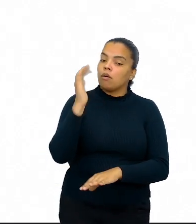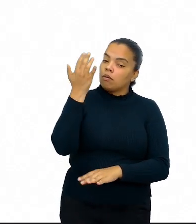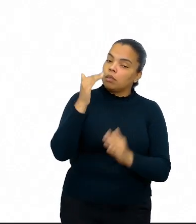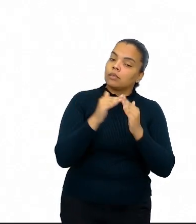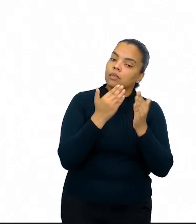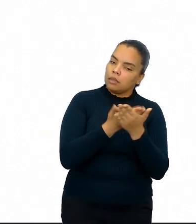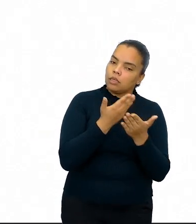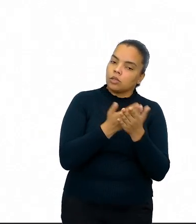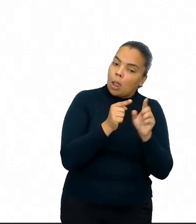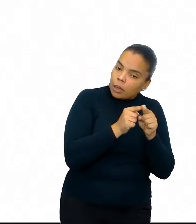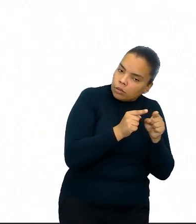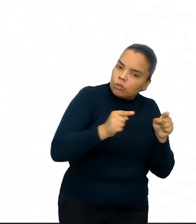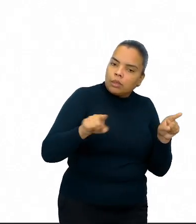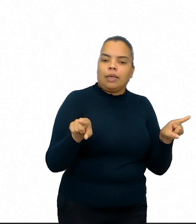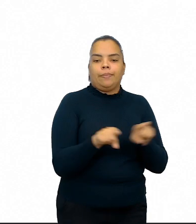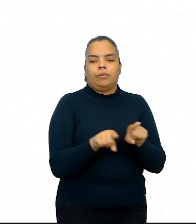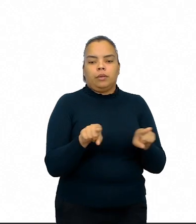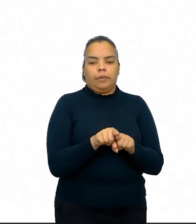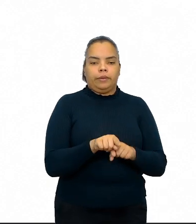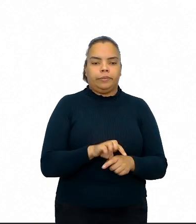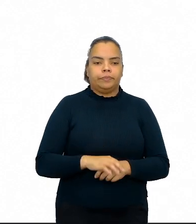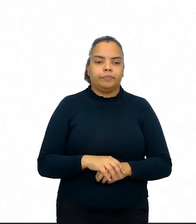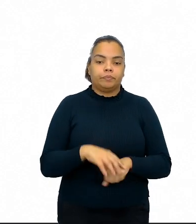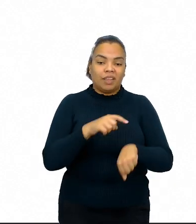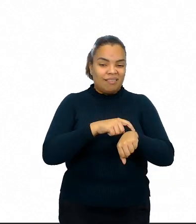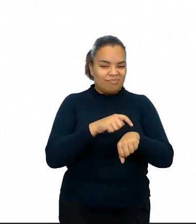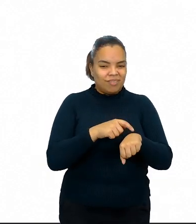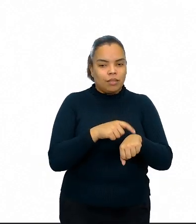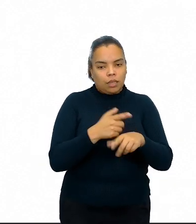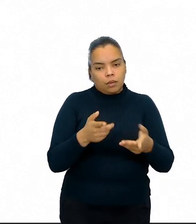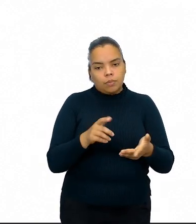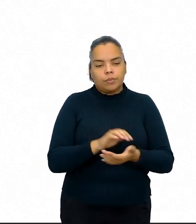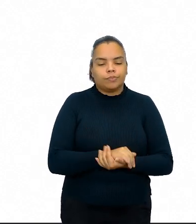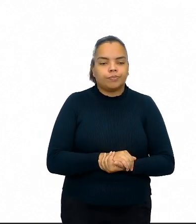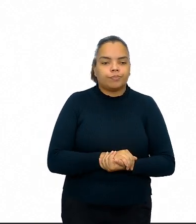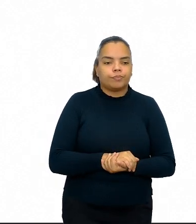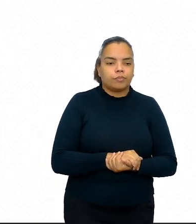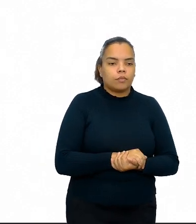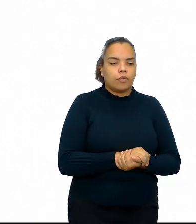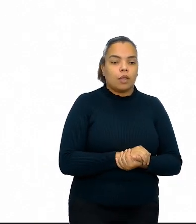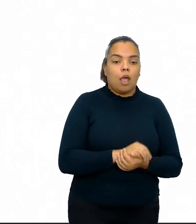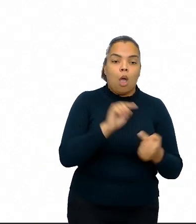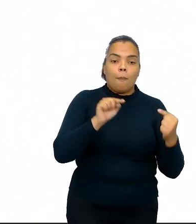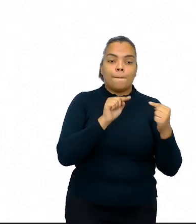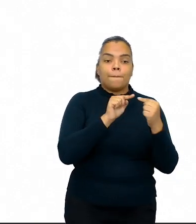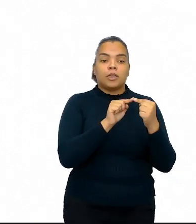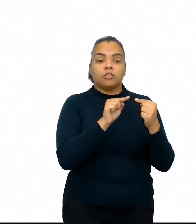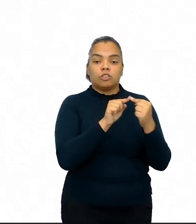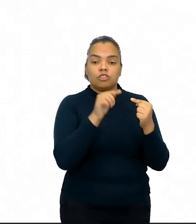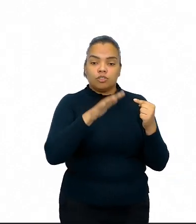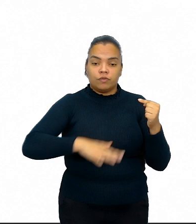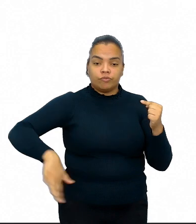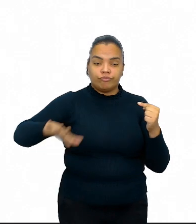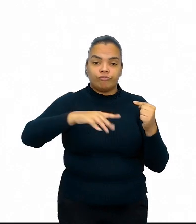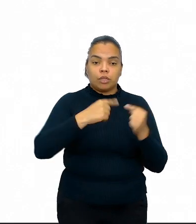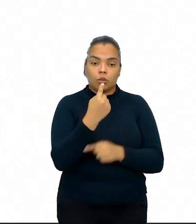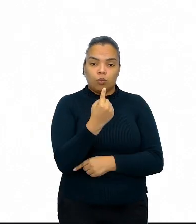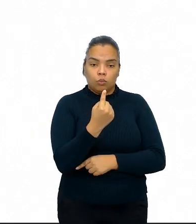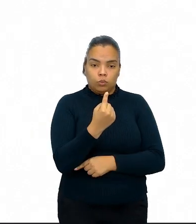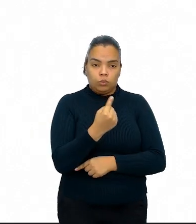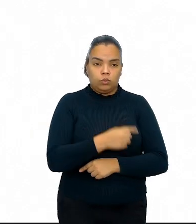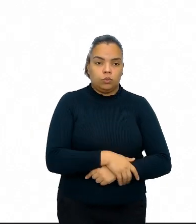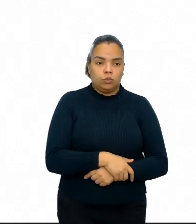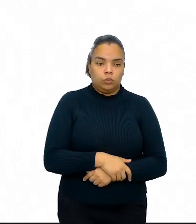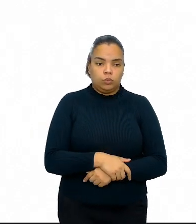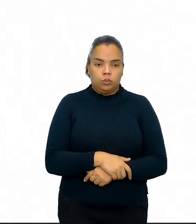nós temos. E com isso, também, nós fechamos as sugestões voltadas aos objetivos gerais, e agora nós